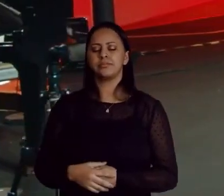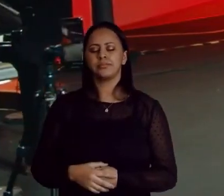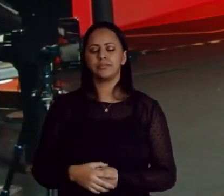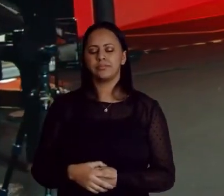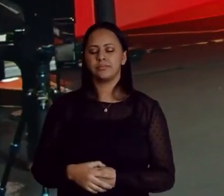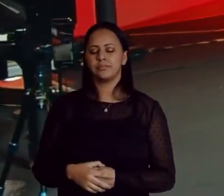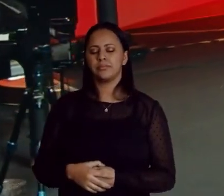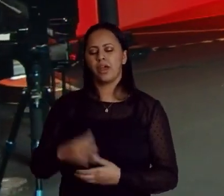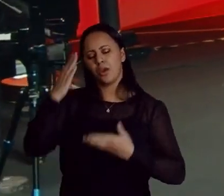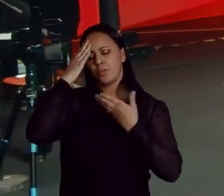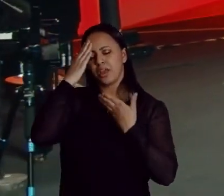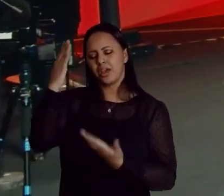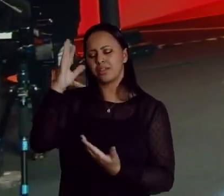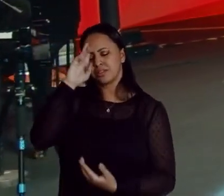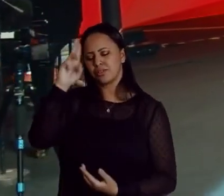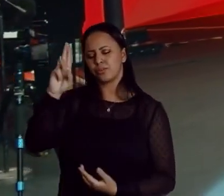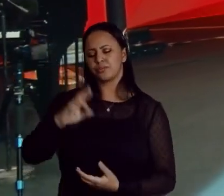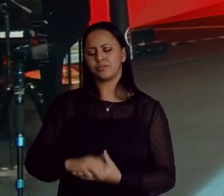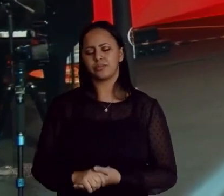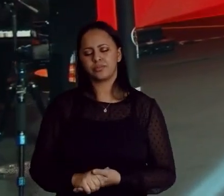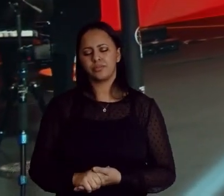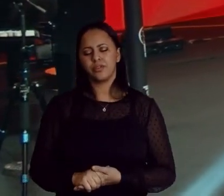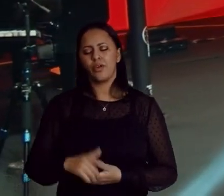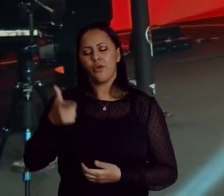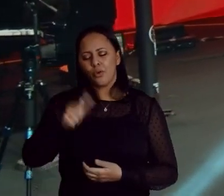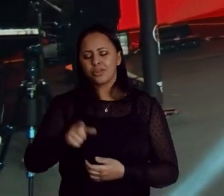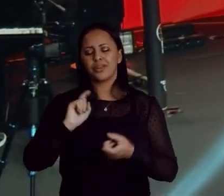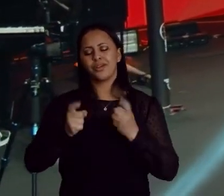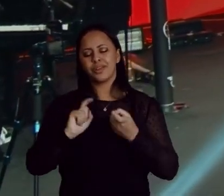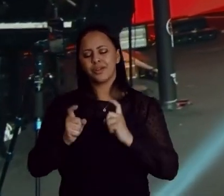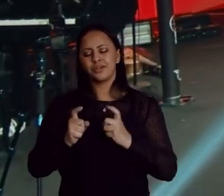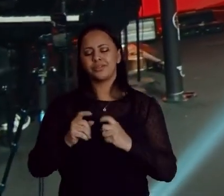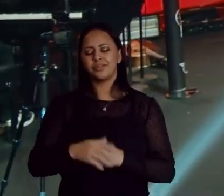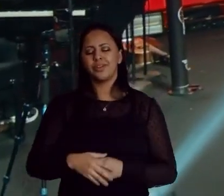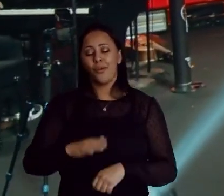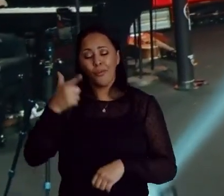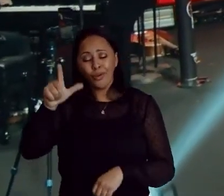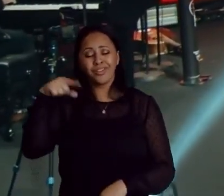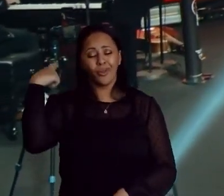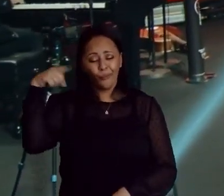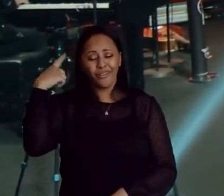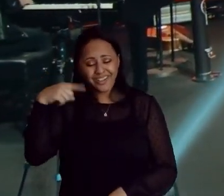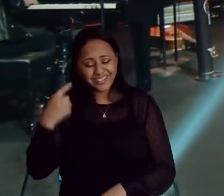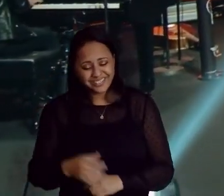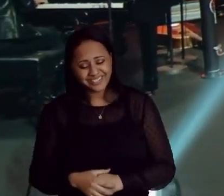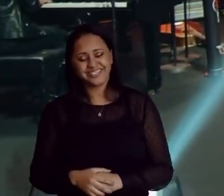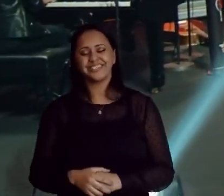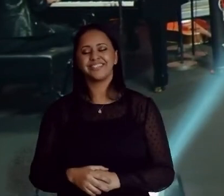Pai, eu quero te agradecer, Senhor, por mais uma sessão, por mais uma loucura, por mais uma